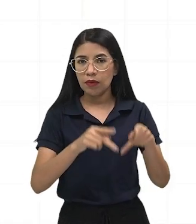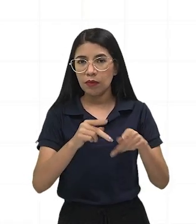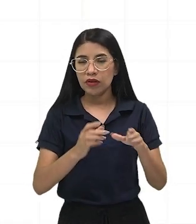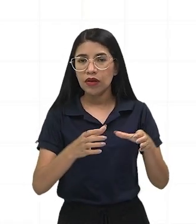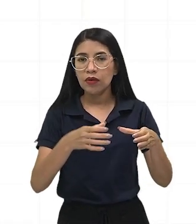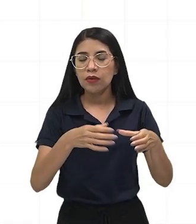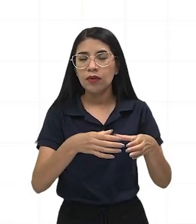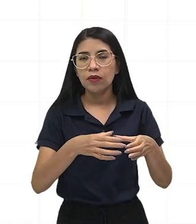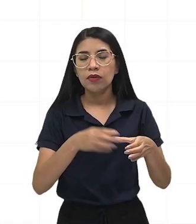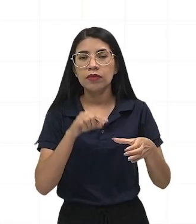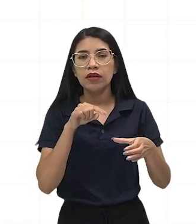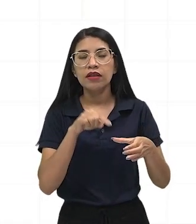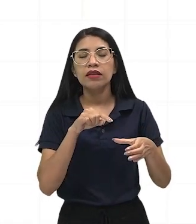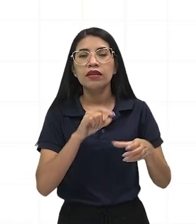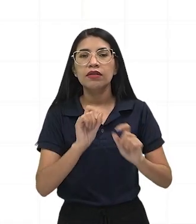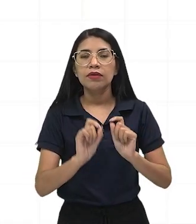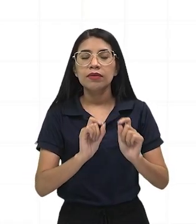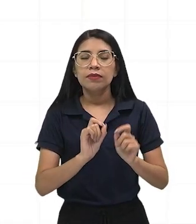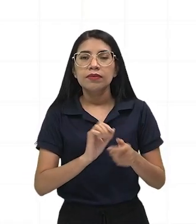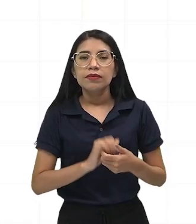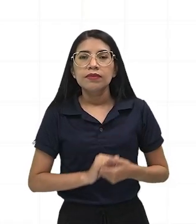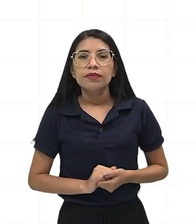o conjunto